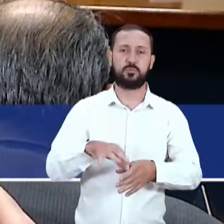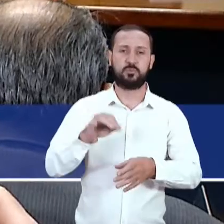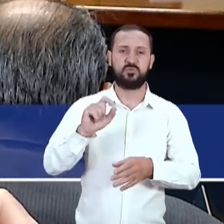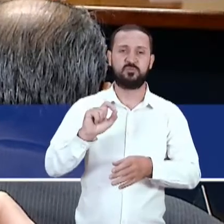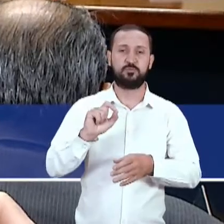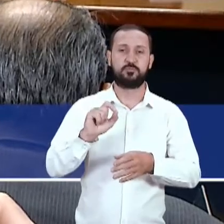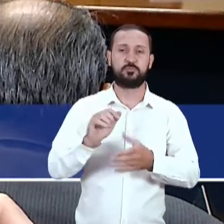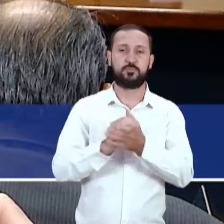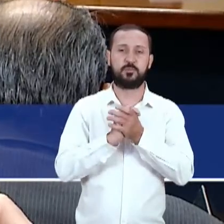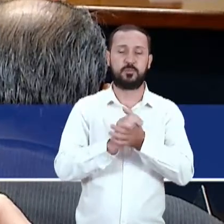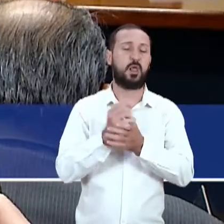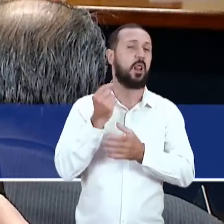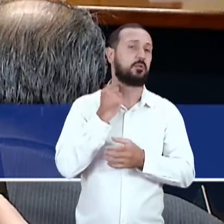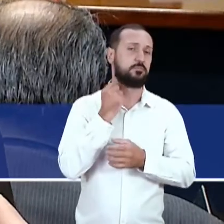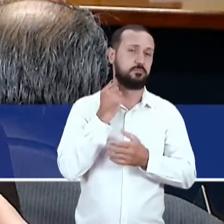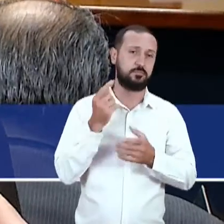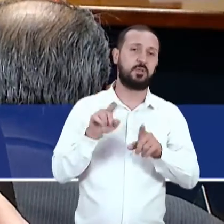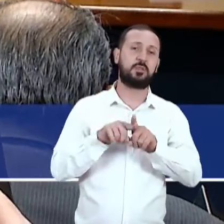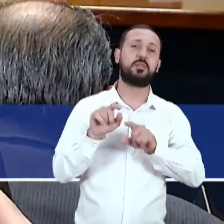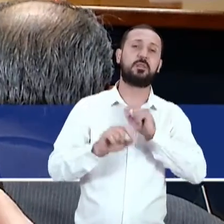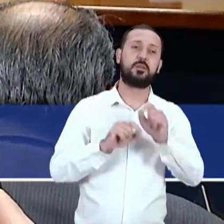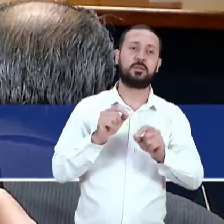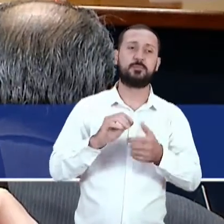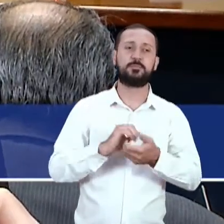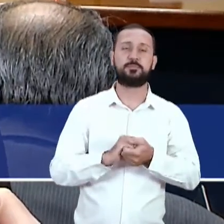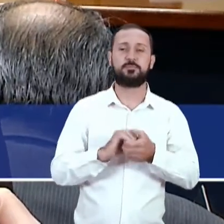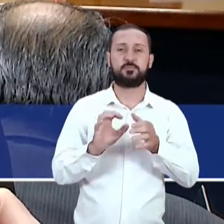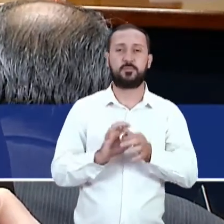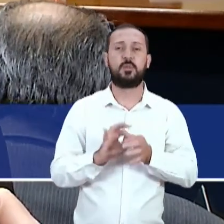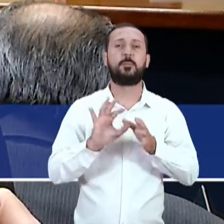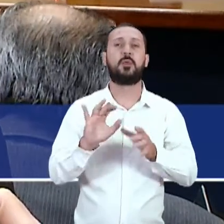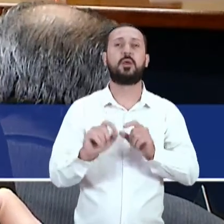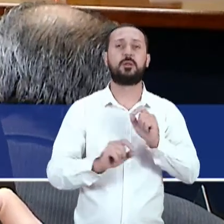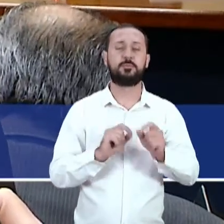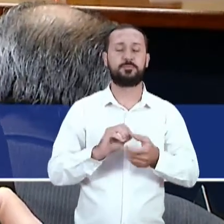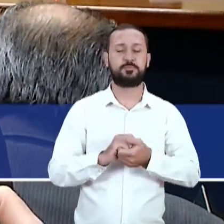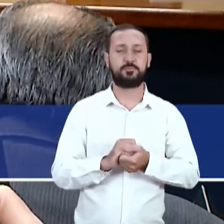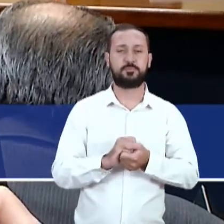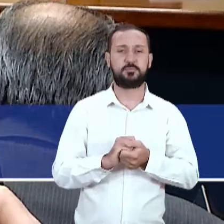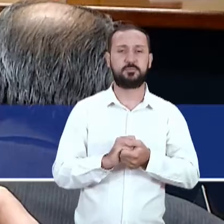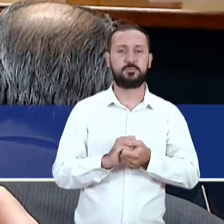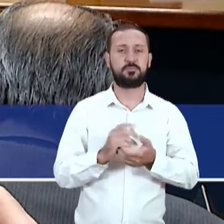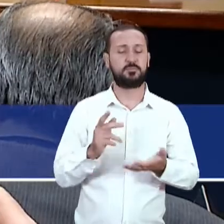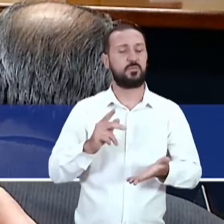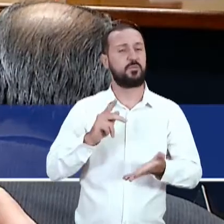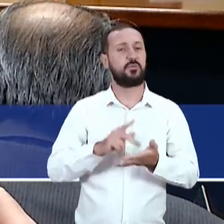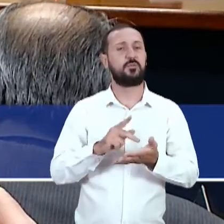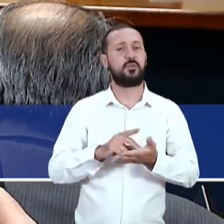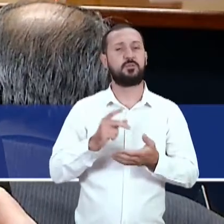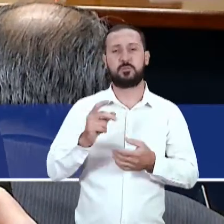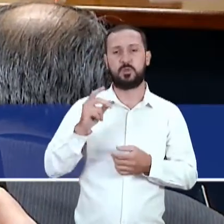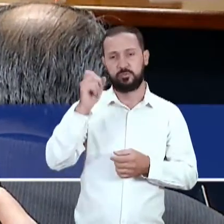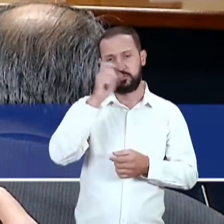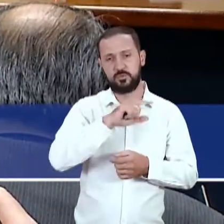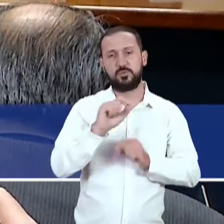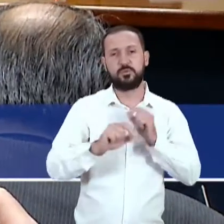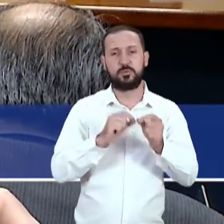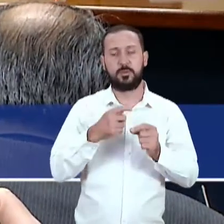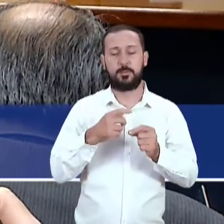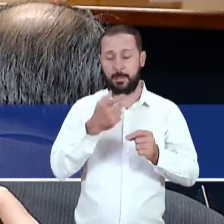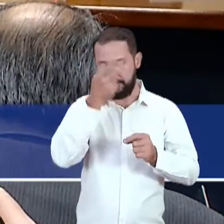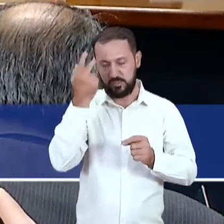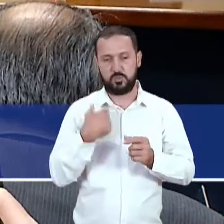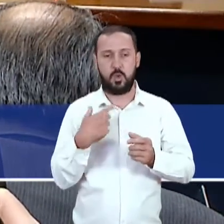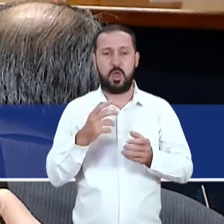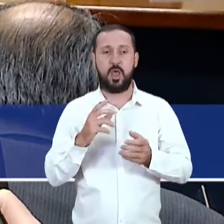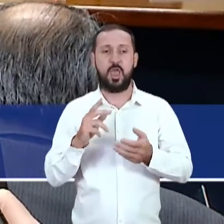por sorteio da Loteria Federal, né, e também propicia... na verdade, uma